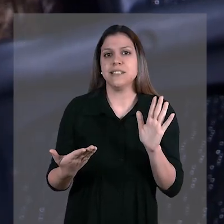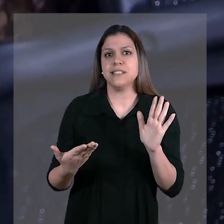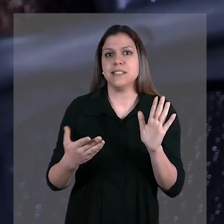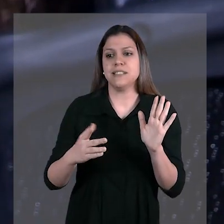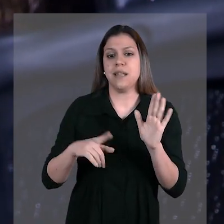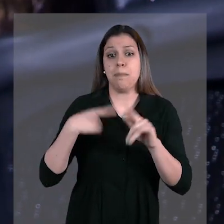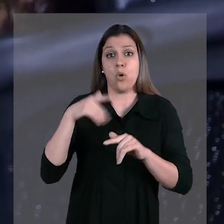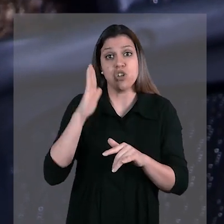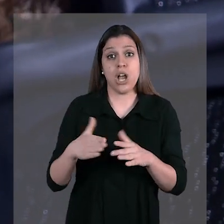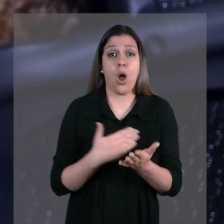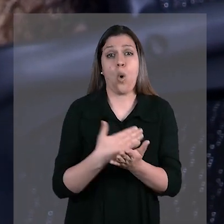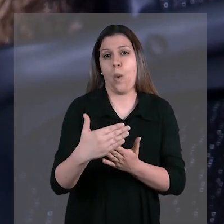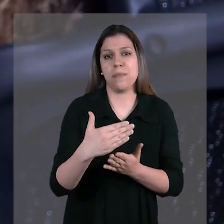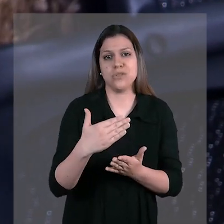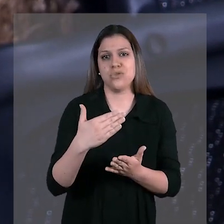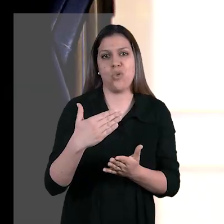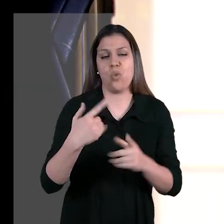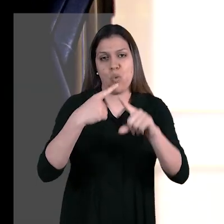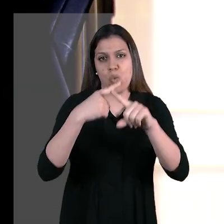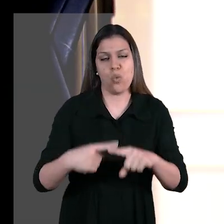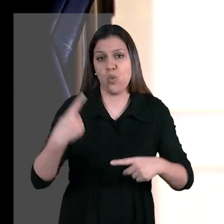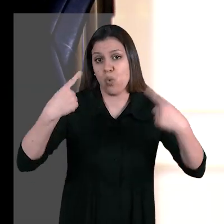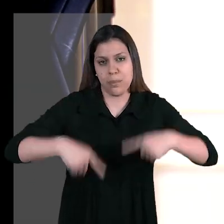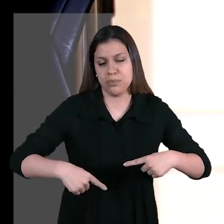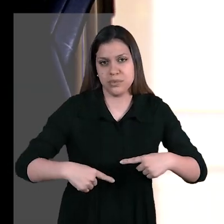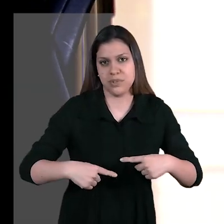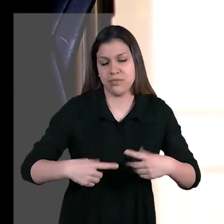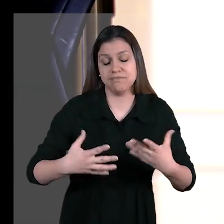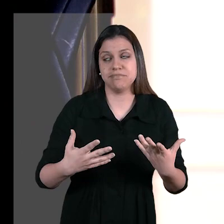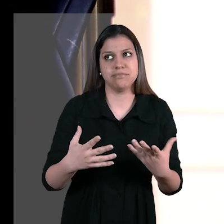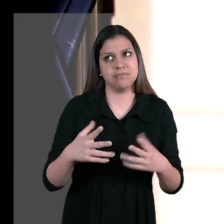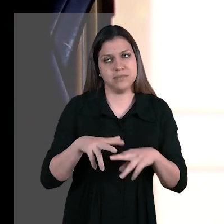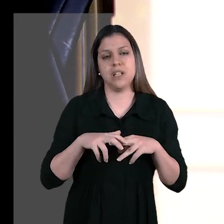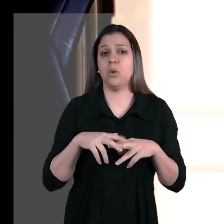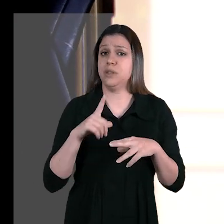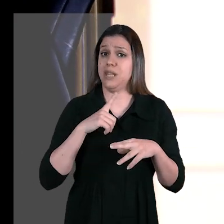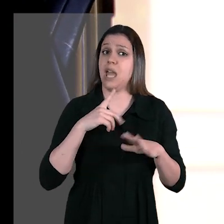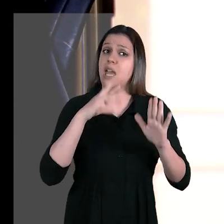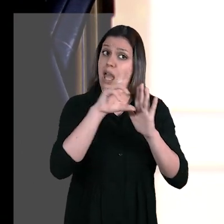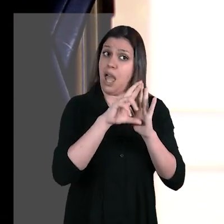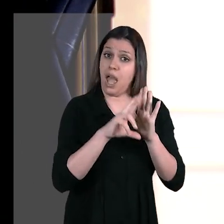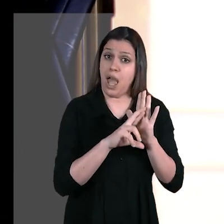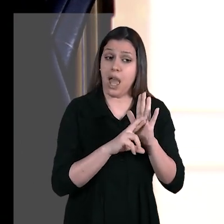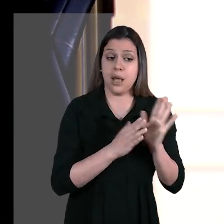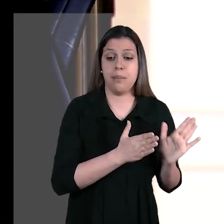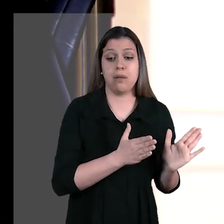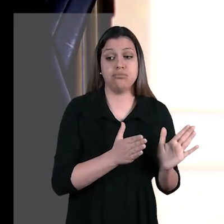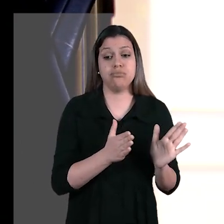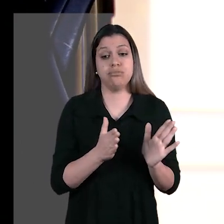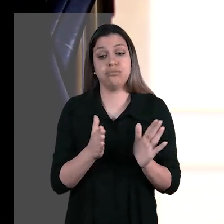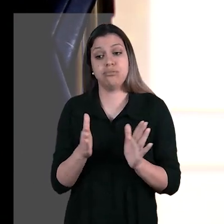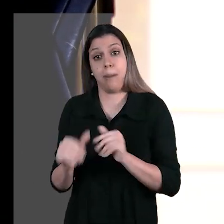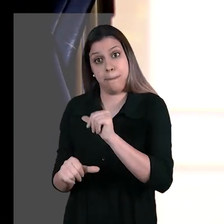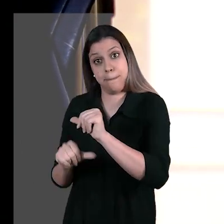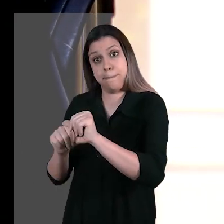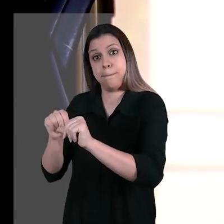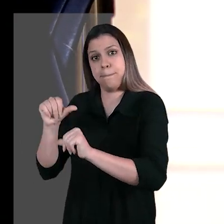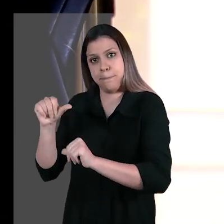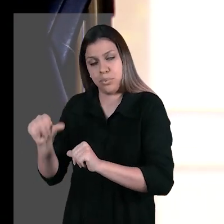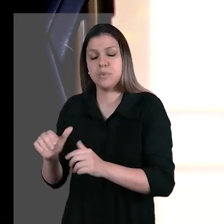Então não tem como, Então o que a gente tem essas regras de transição. Então, a partir